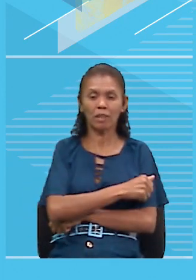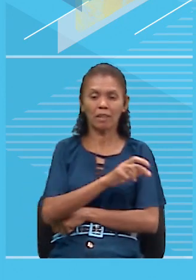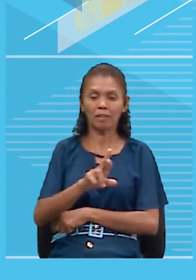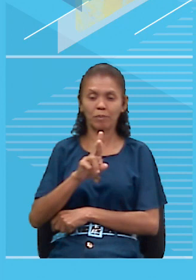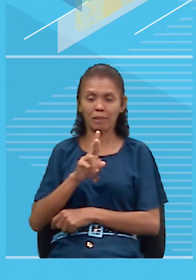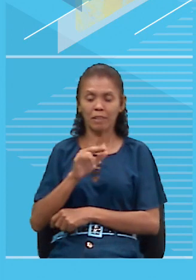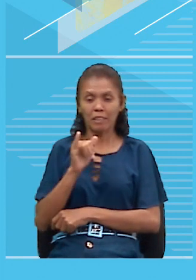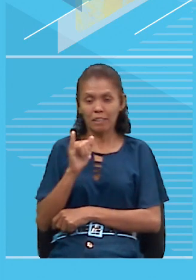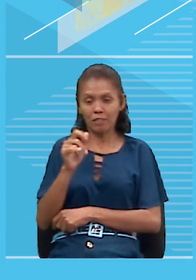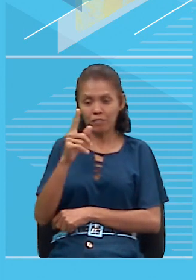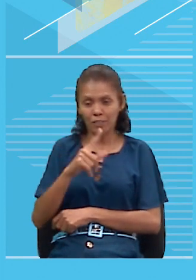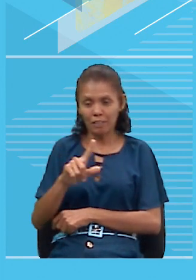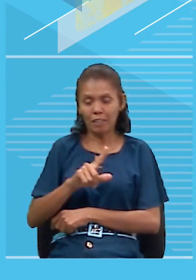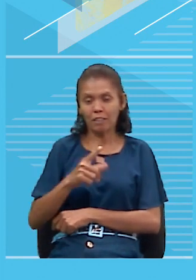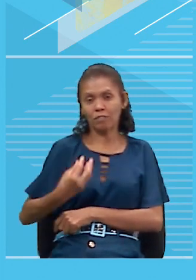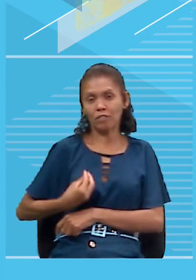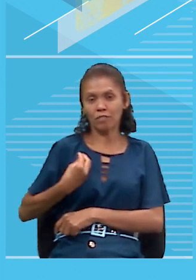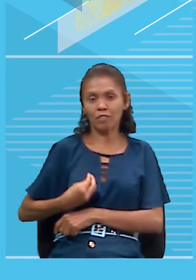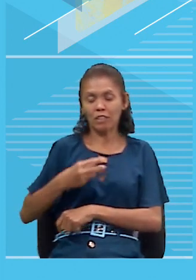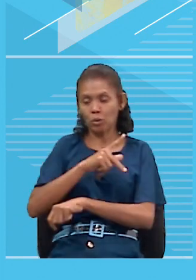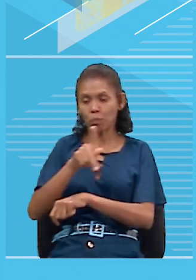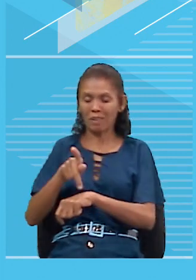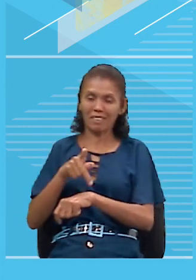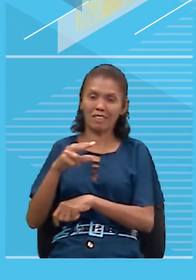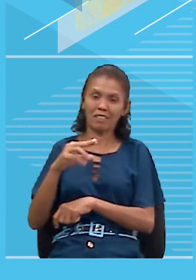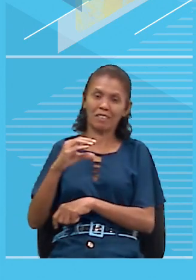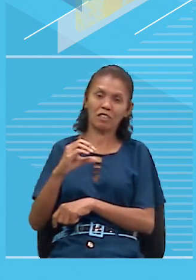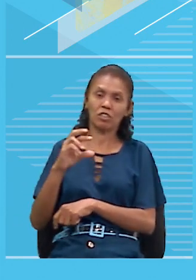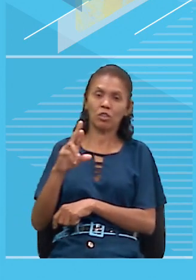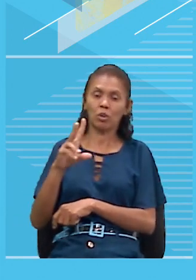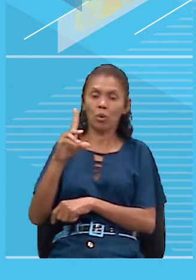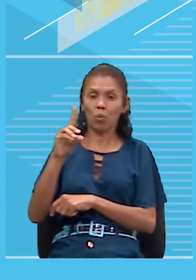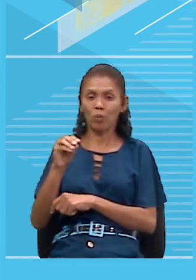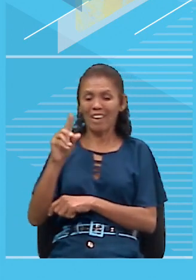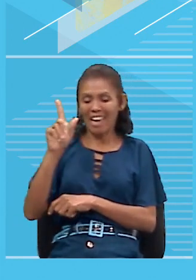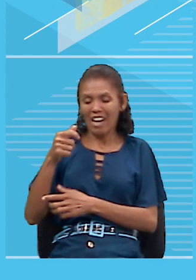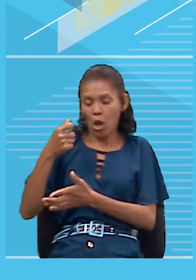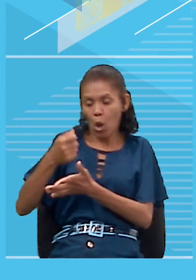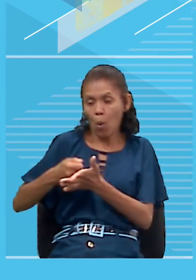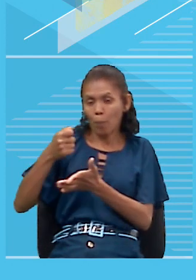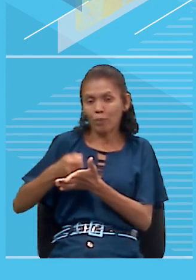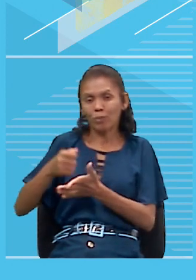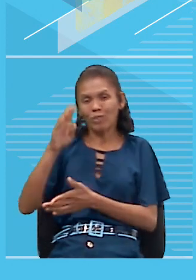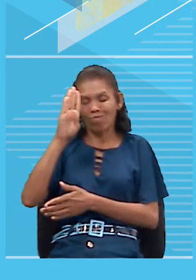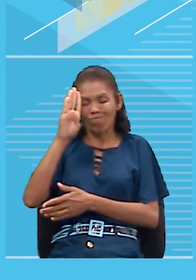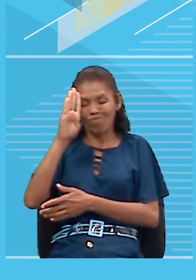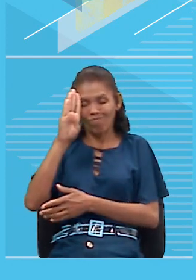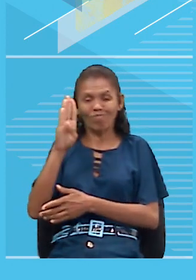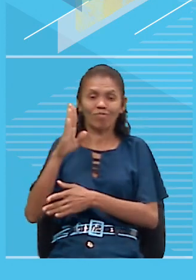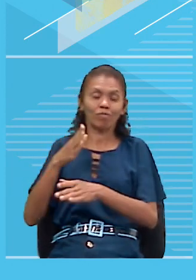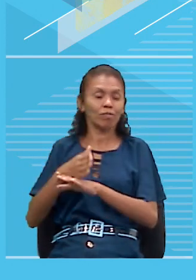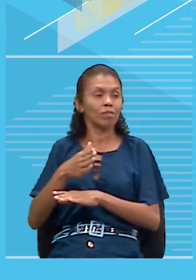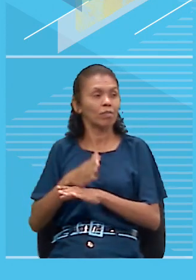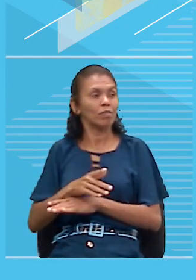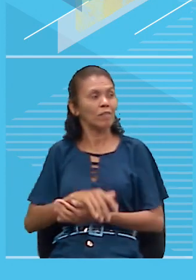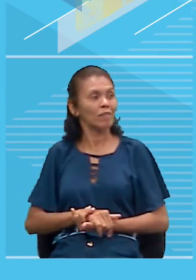estariam obrigadas a servir o exército você era muito é massa andar com fuzil mas só eu